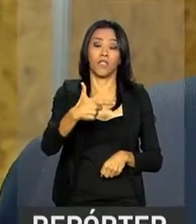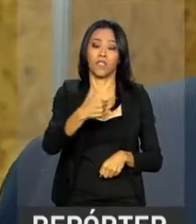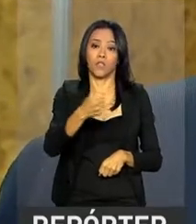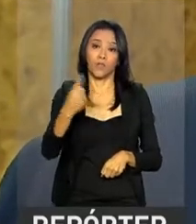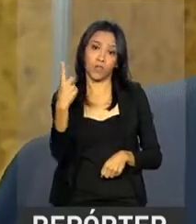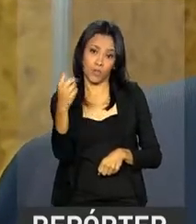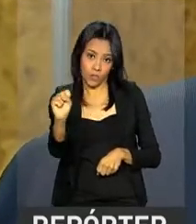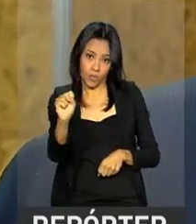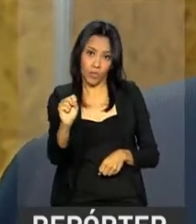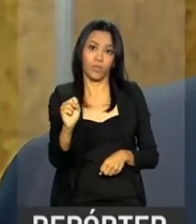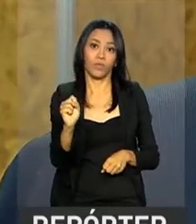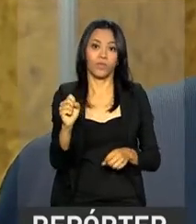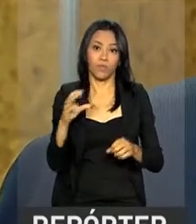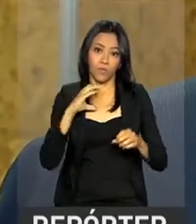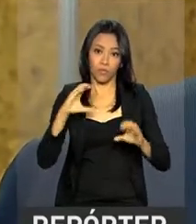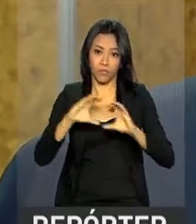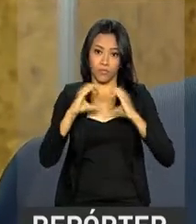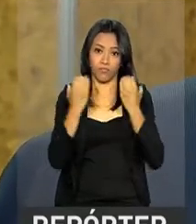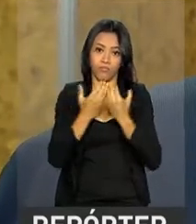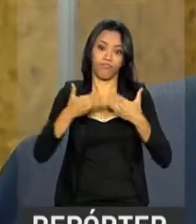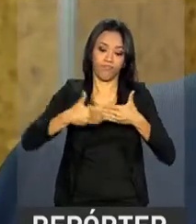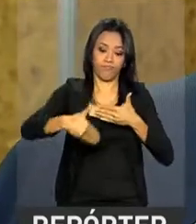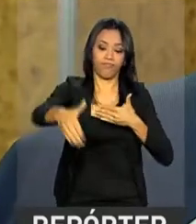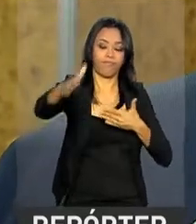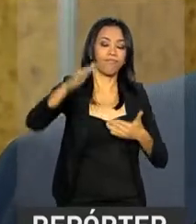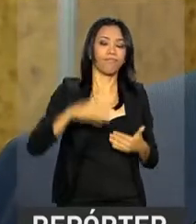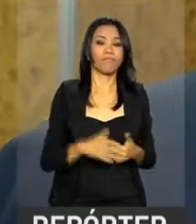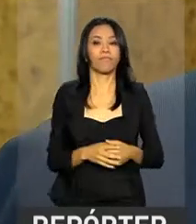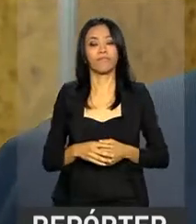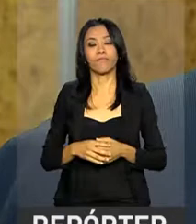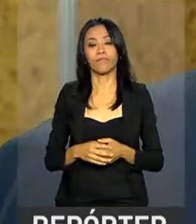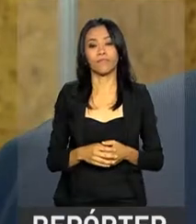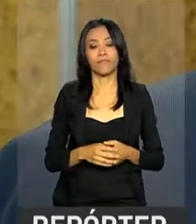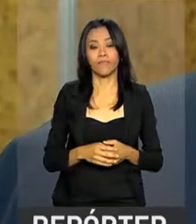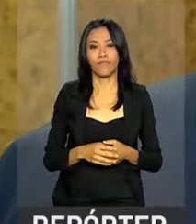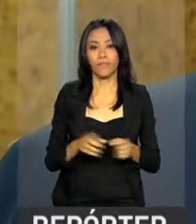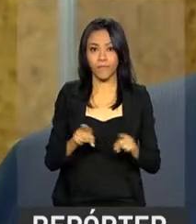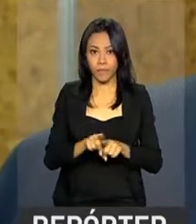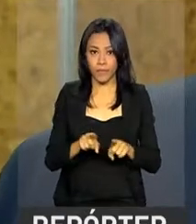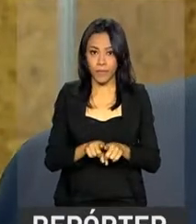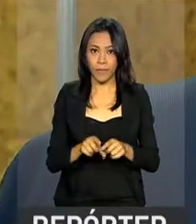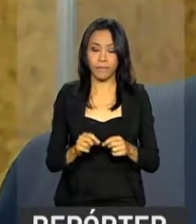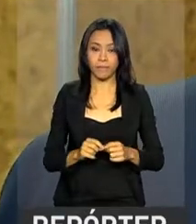2018, né, já teve lugar a parte de